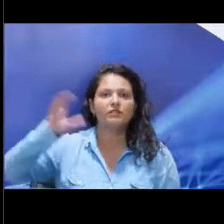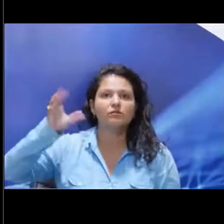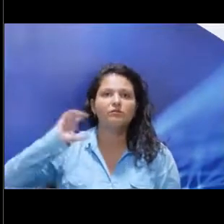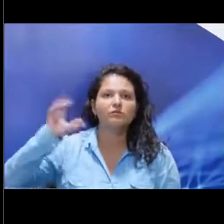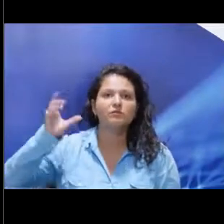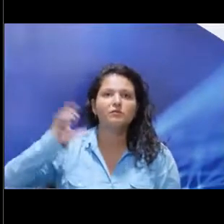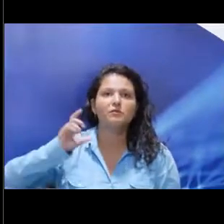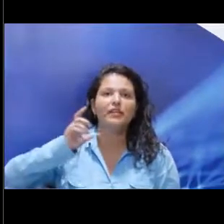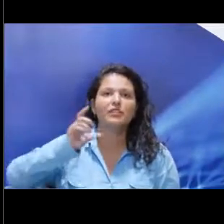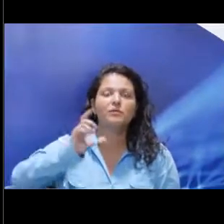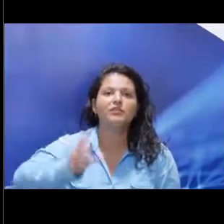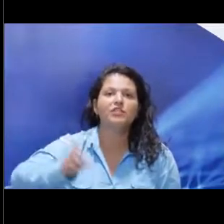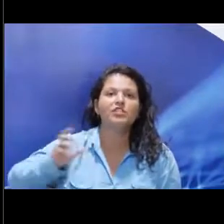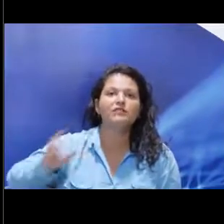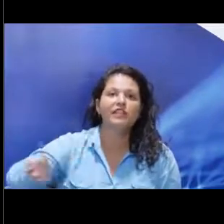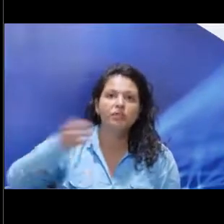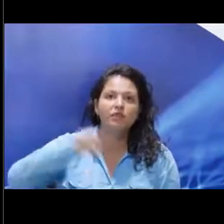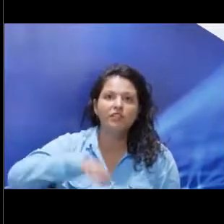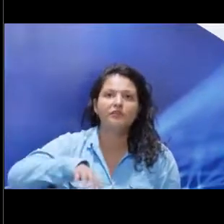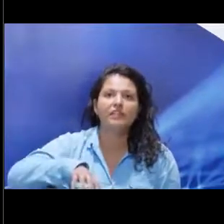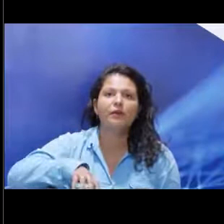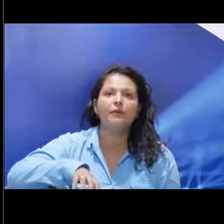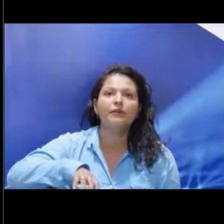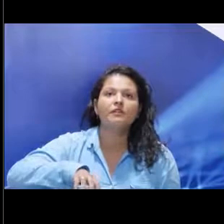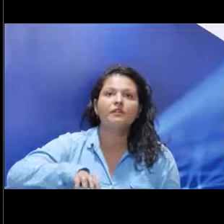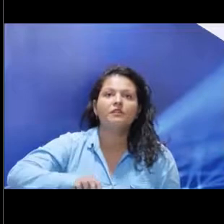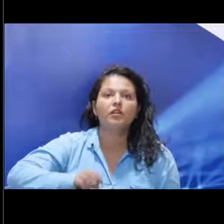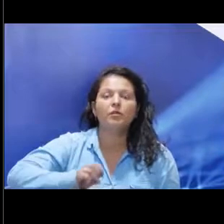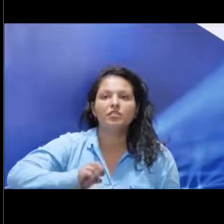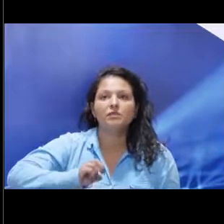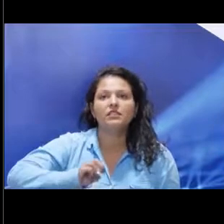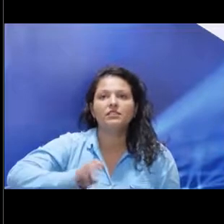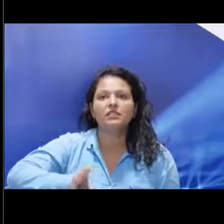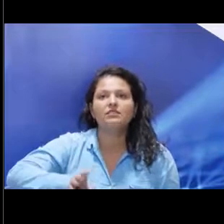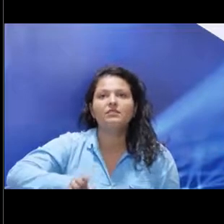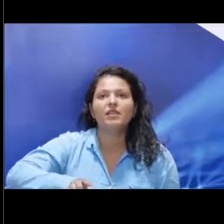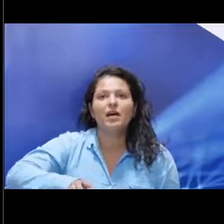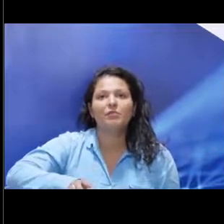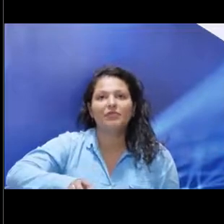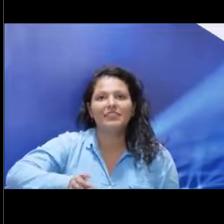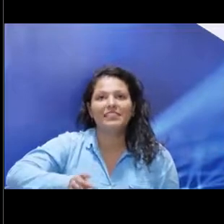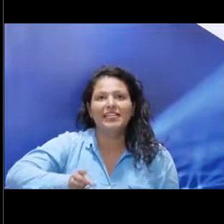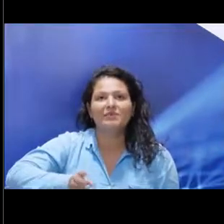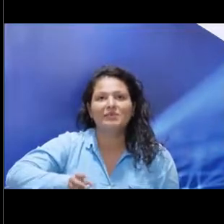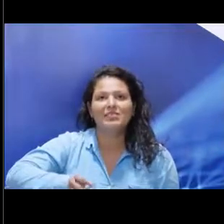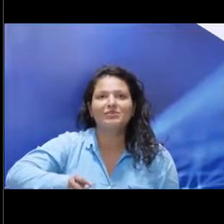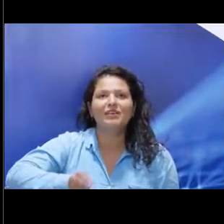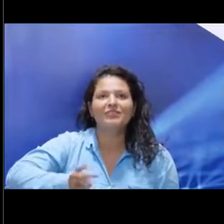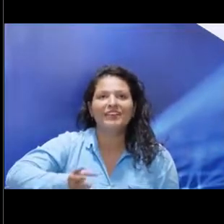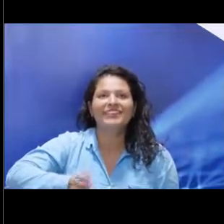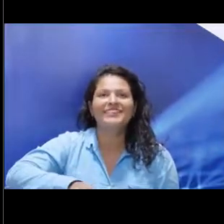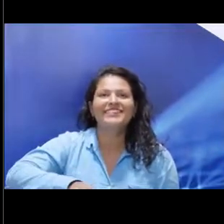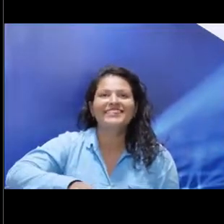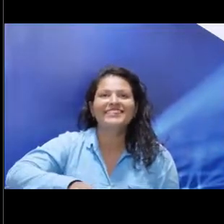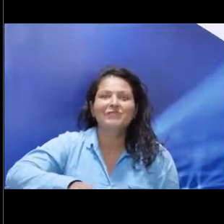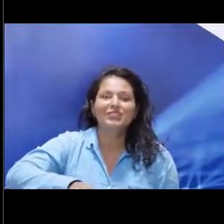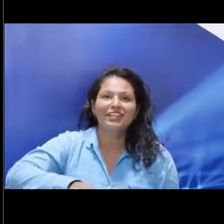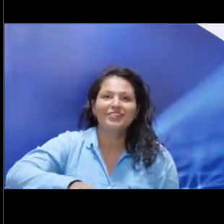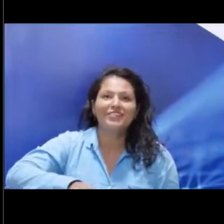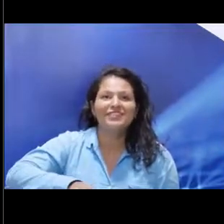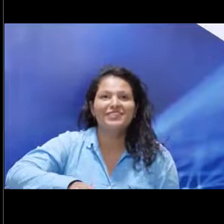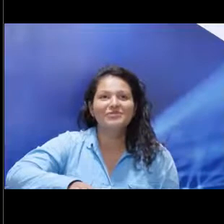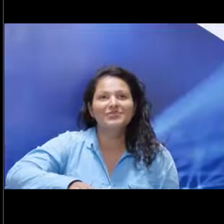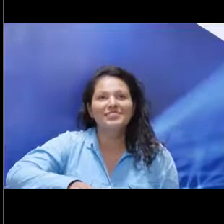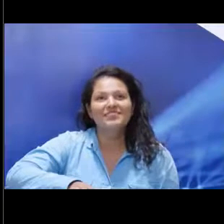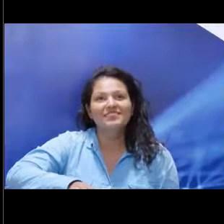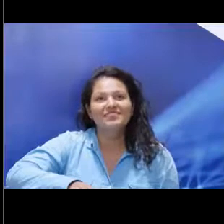né, um assunto não bate muito, a gente vai responder no final. Então, pode ir mandando, aproveitar aí a presença do Rafael para tirar